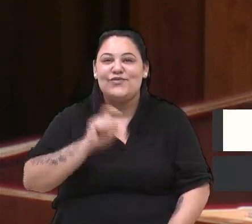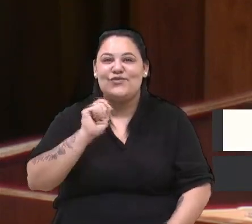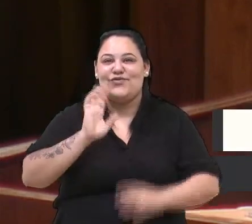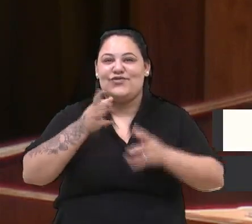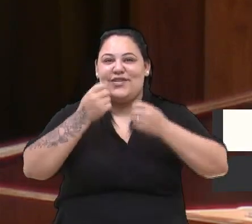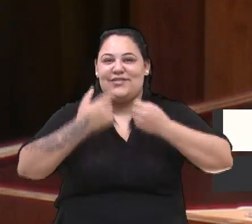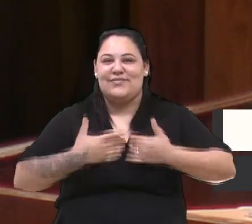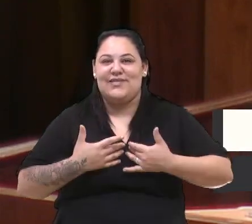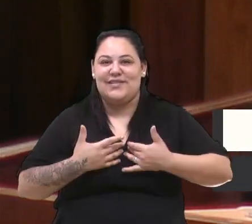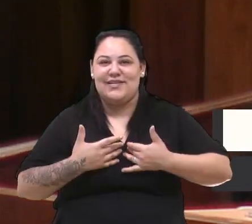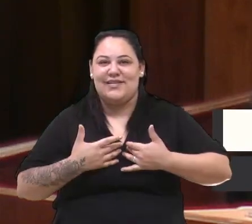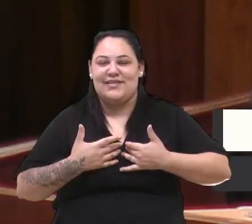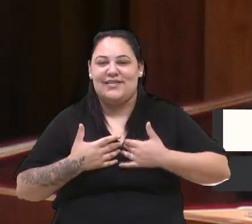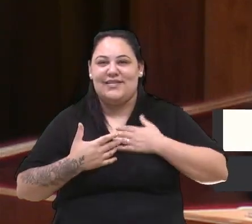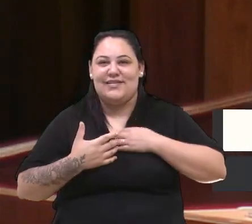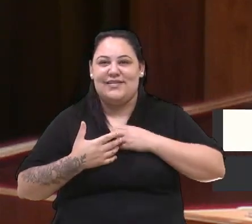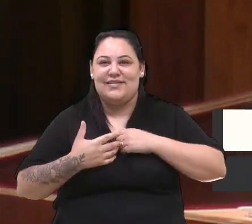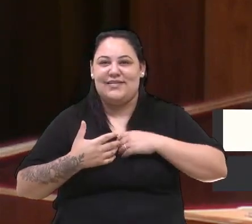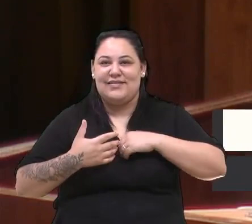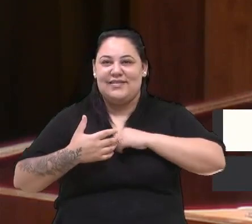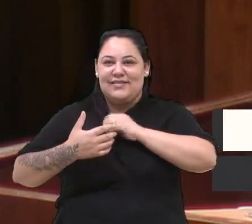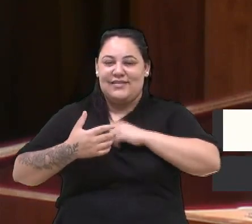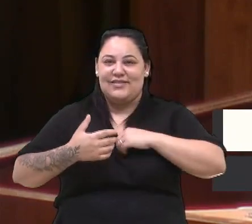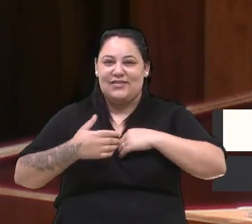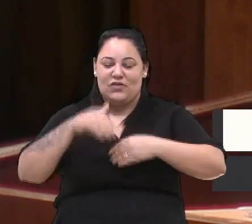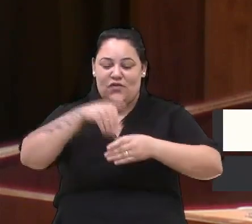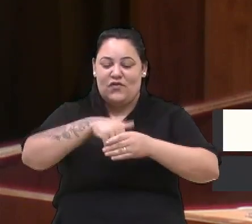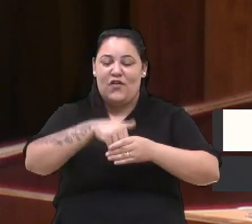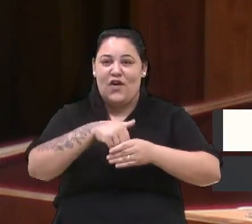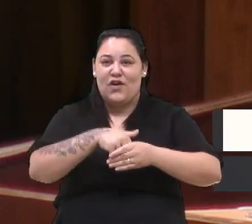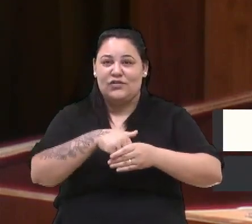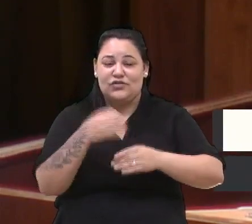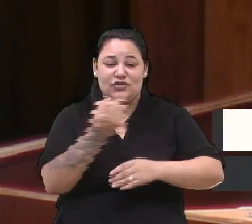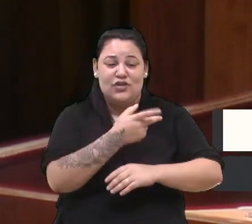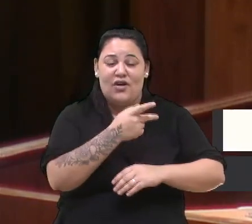voto de Nova Pádua é o mesmo lá do Piauí. É o mesmo.